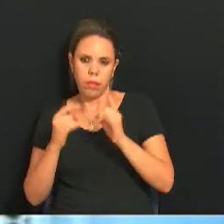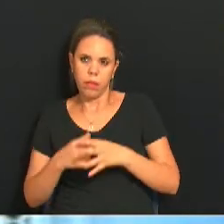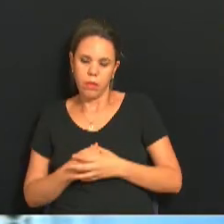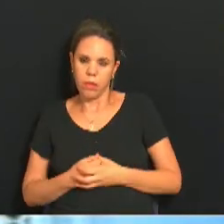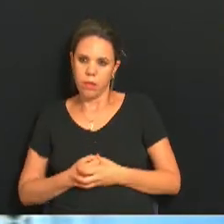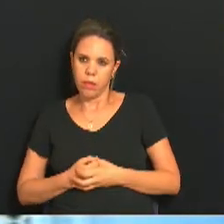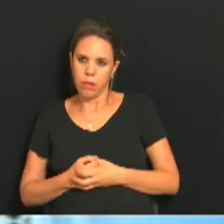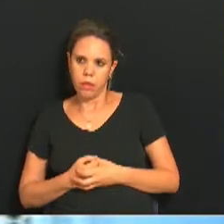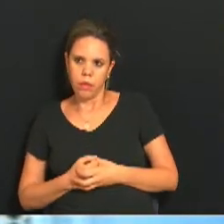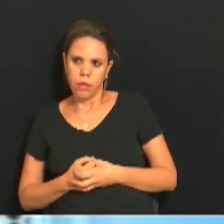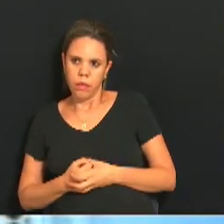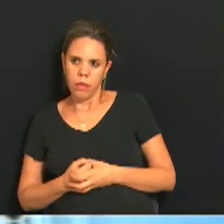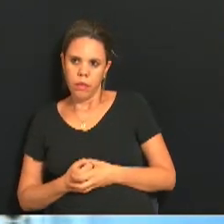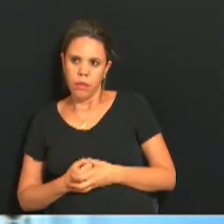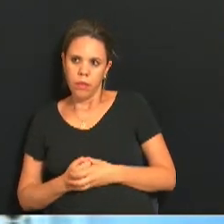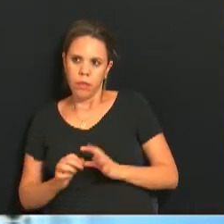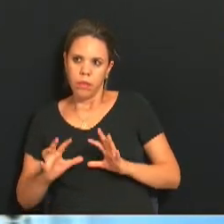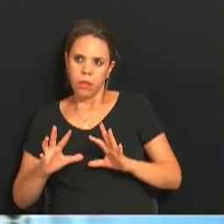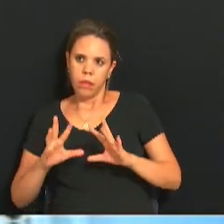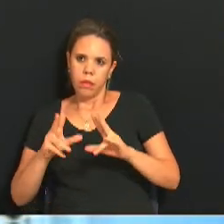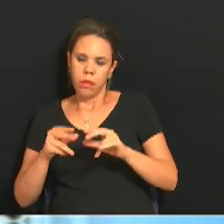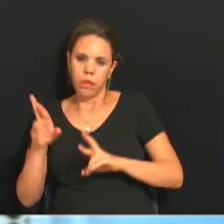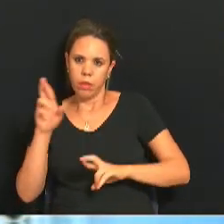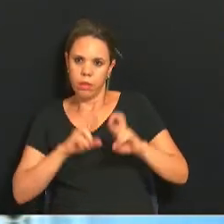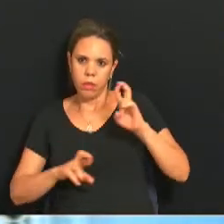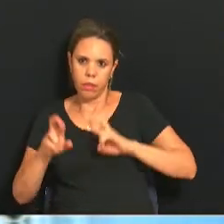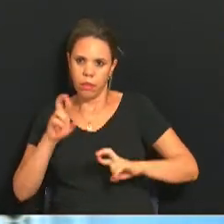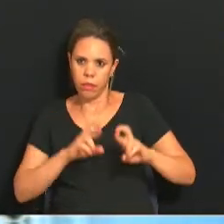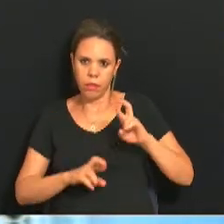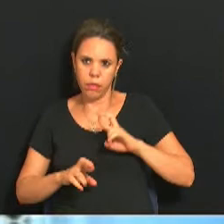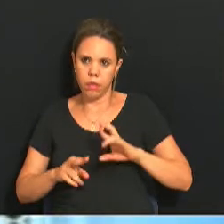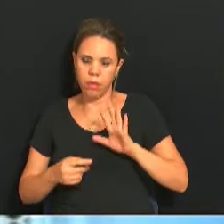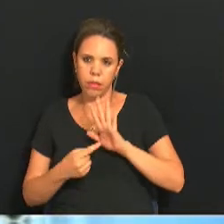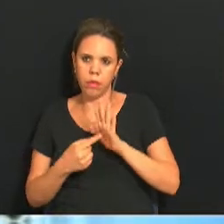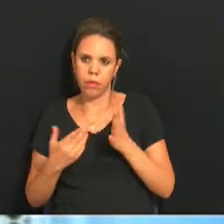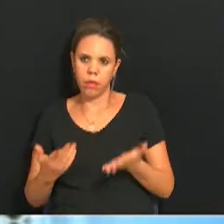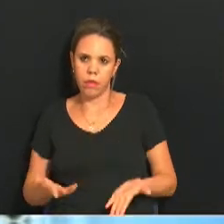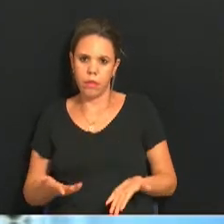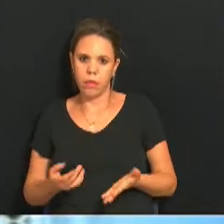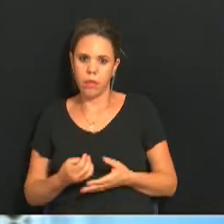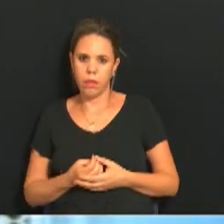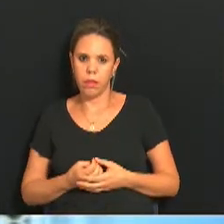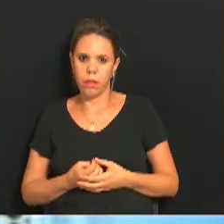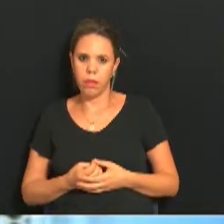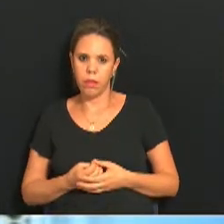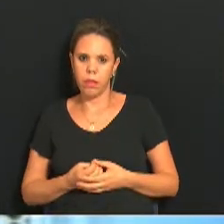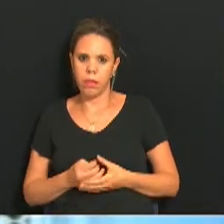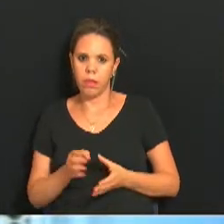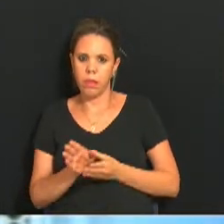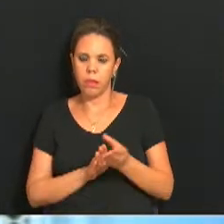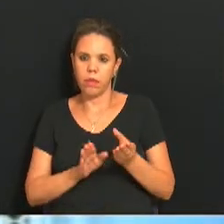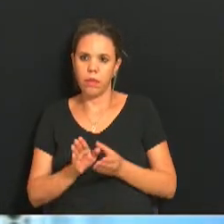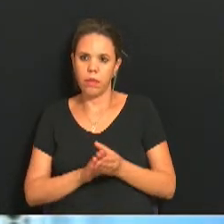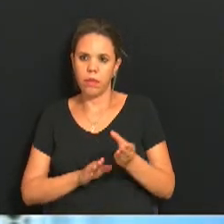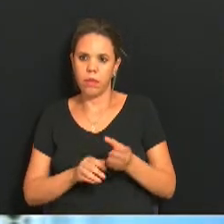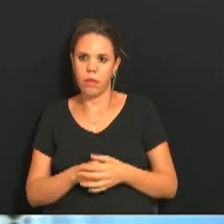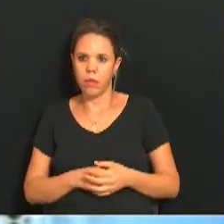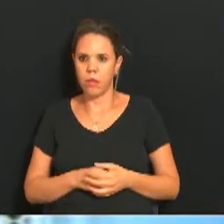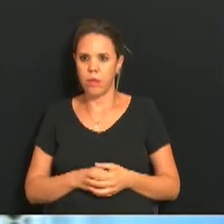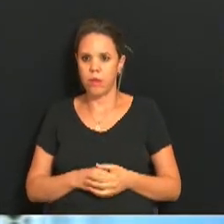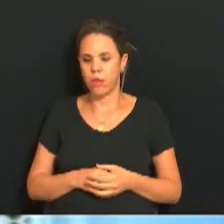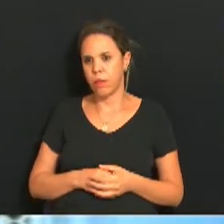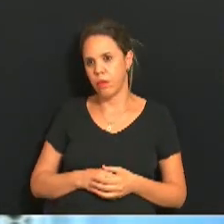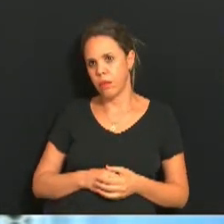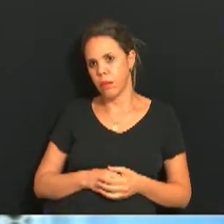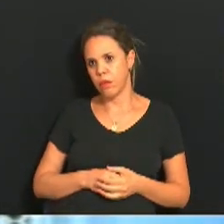no caso e nós iremos apresentar o foram é recomendado ao conselho e foram